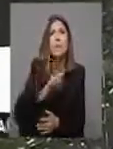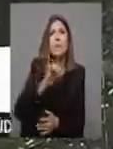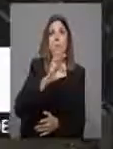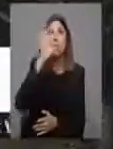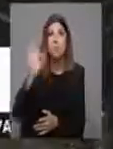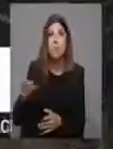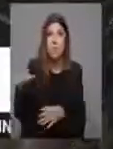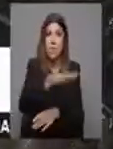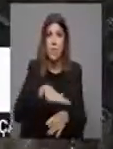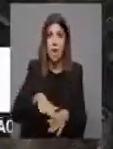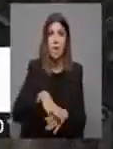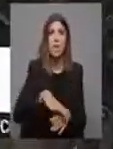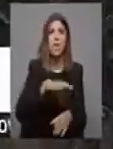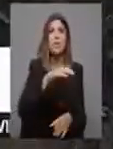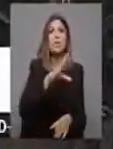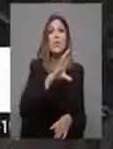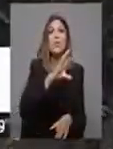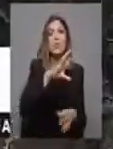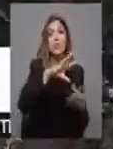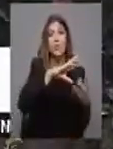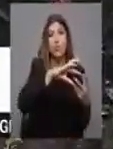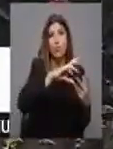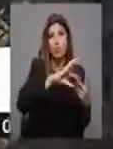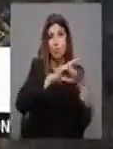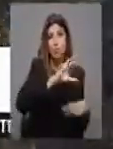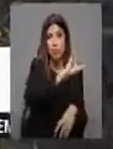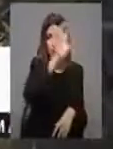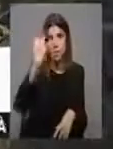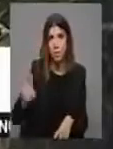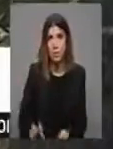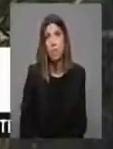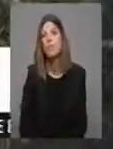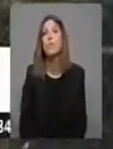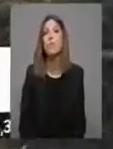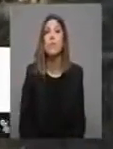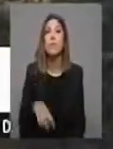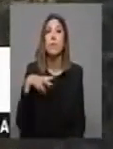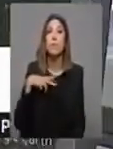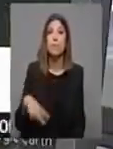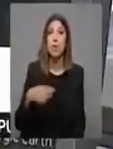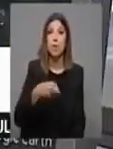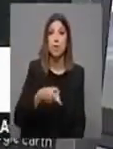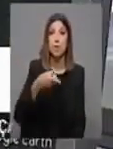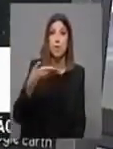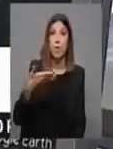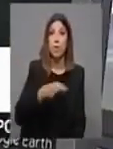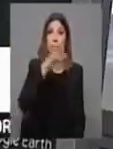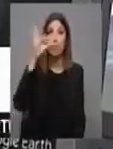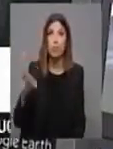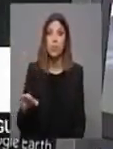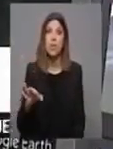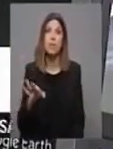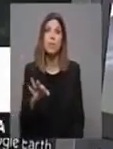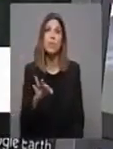Agora pretende-se alargar o Balcão Único do prédio ao resto do país. Em Portugal, 91% da propriedade rústica